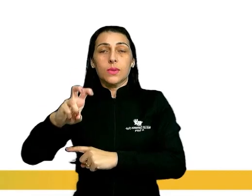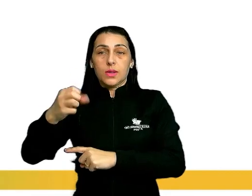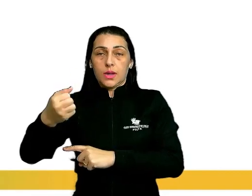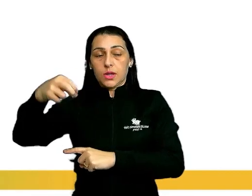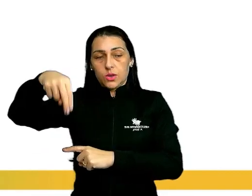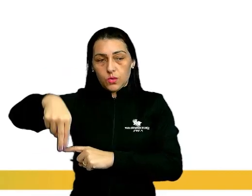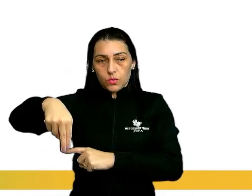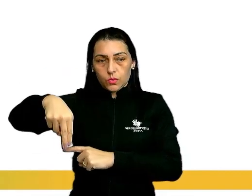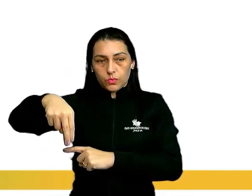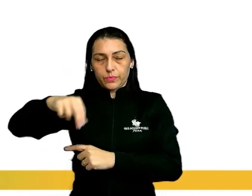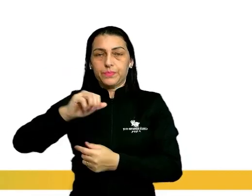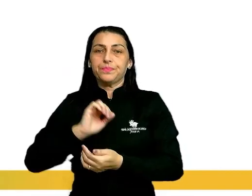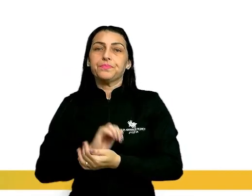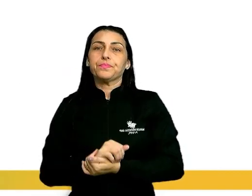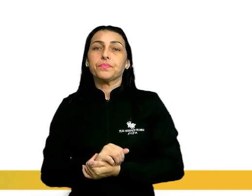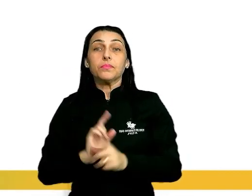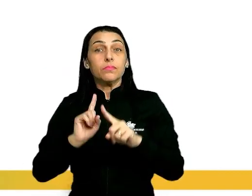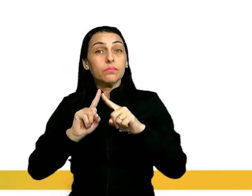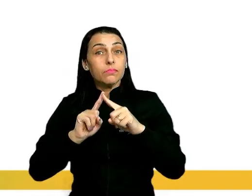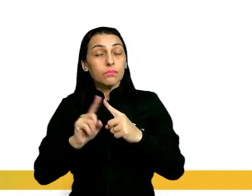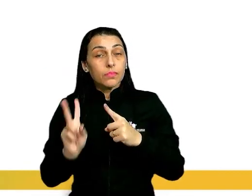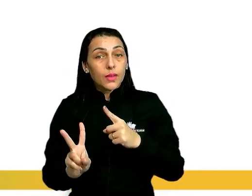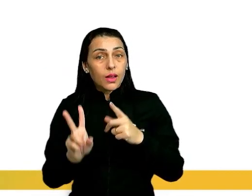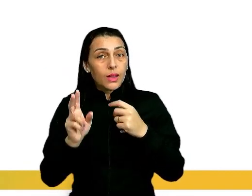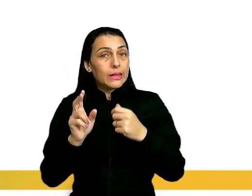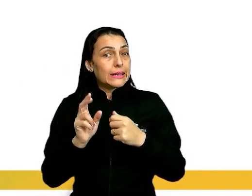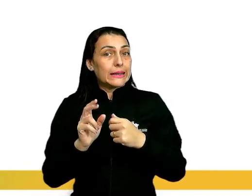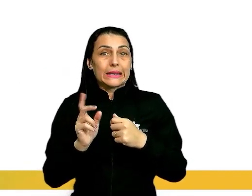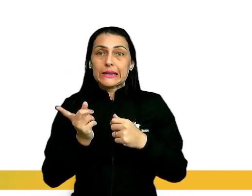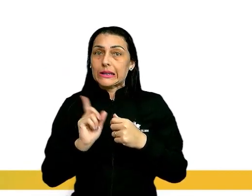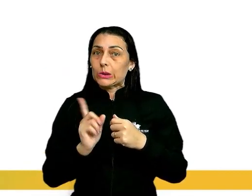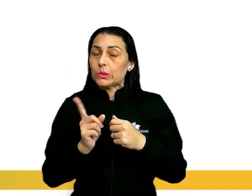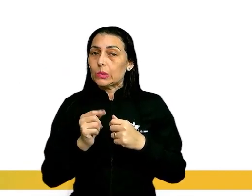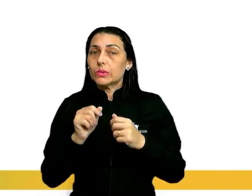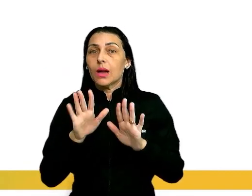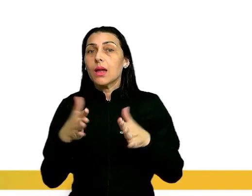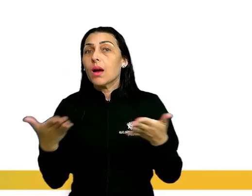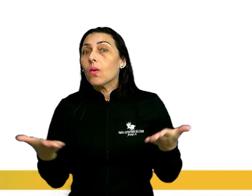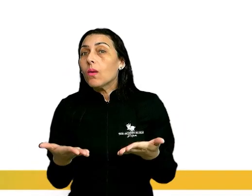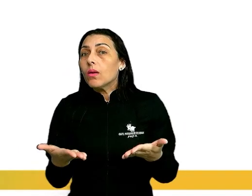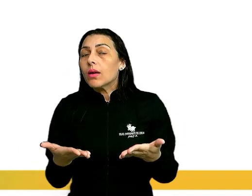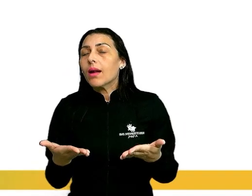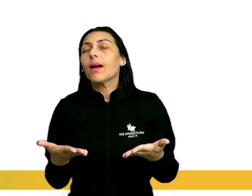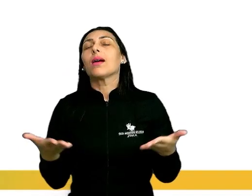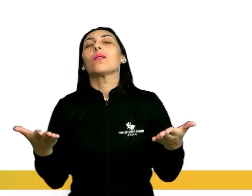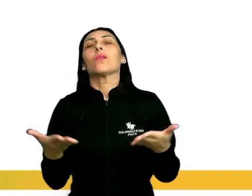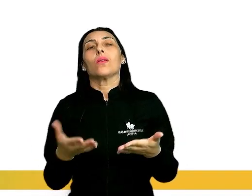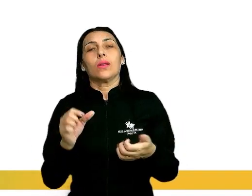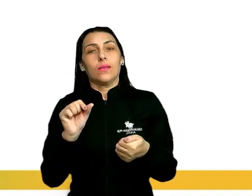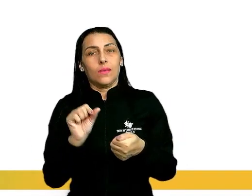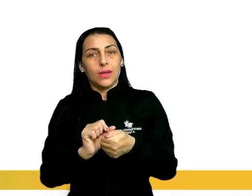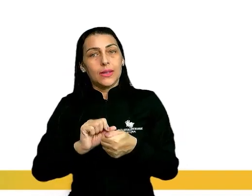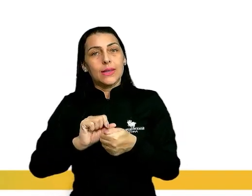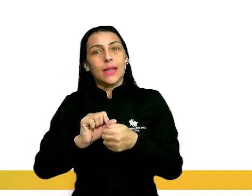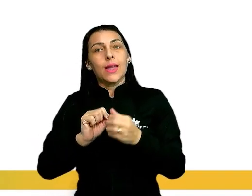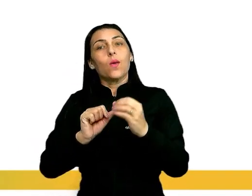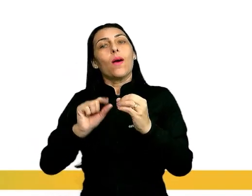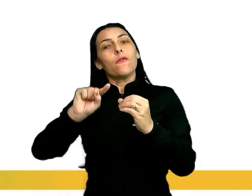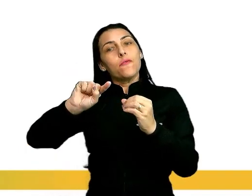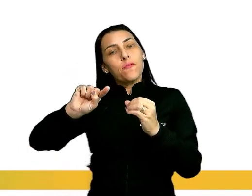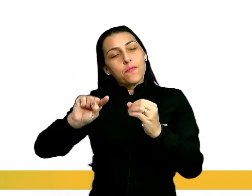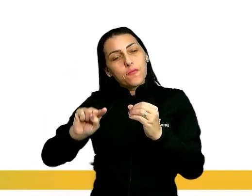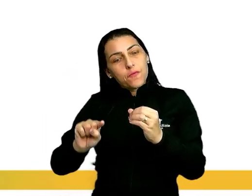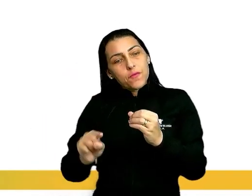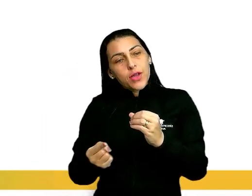2353 New mas esse valor professor não tá lá na questão e agora ah agora nós vamos andar a vírgula mais uma vez